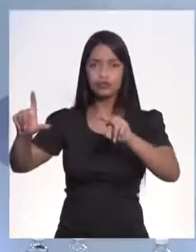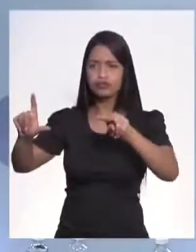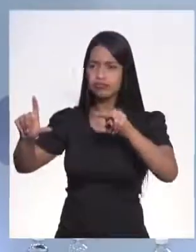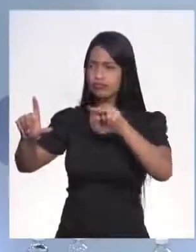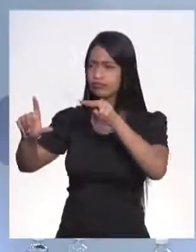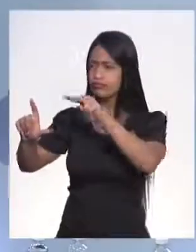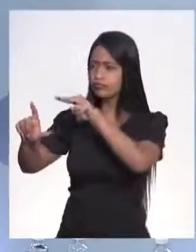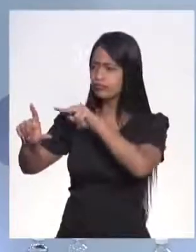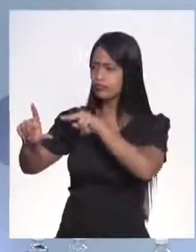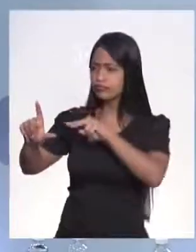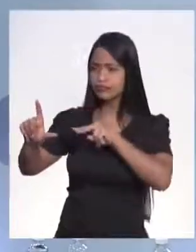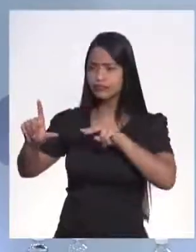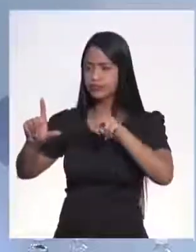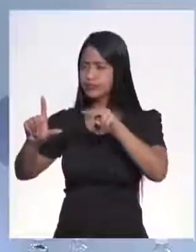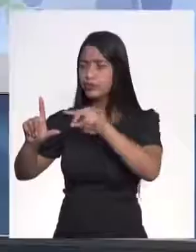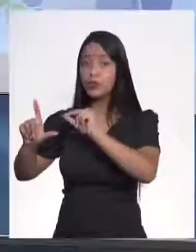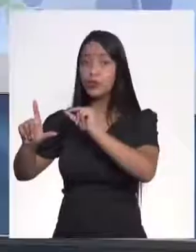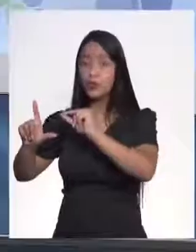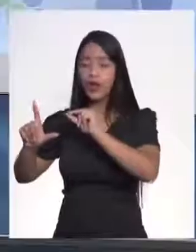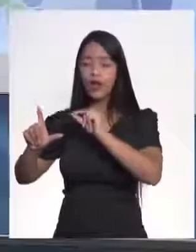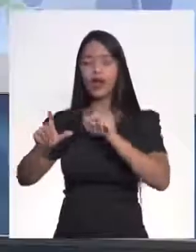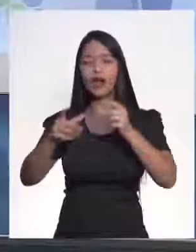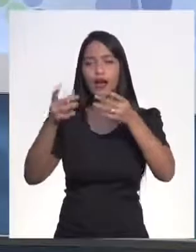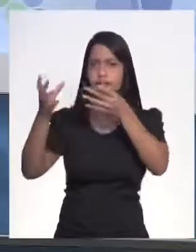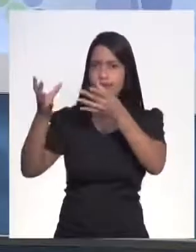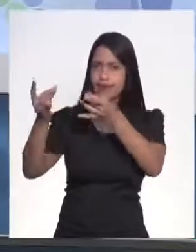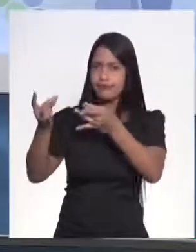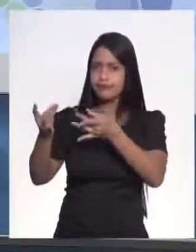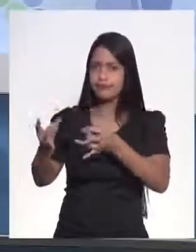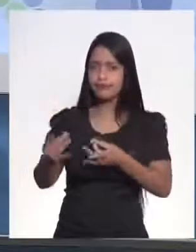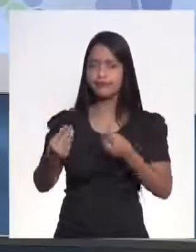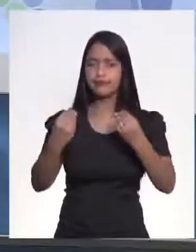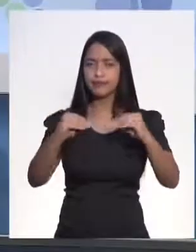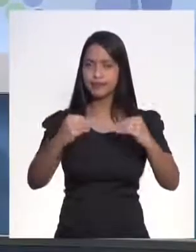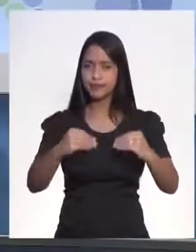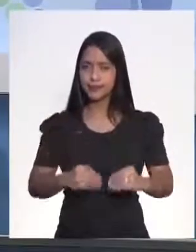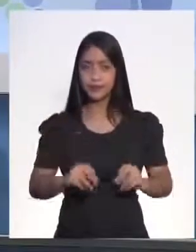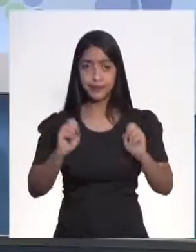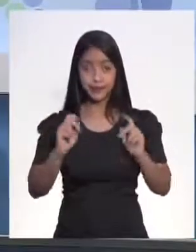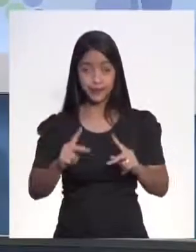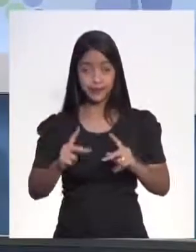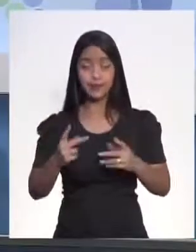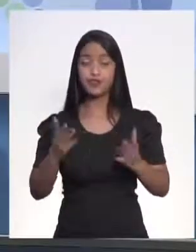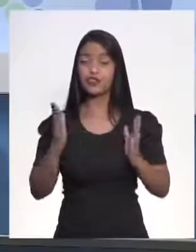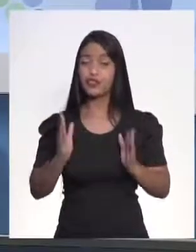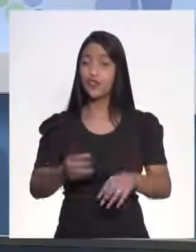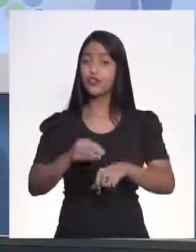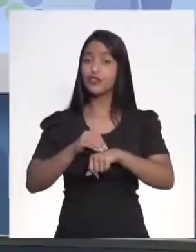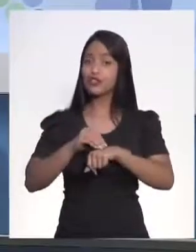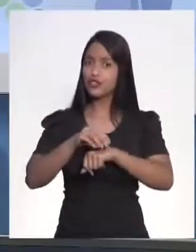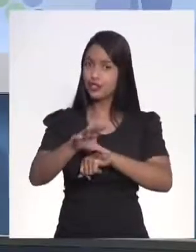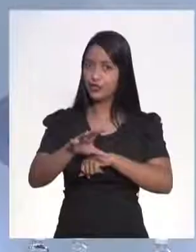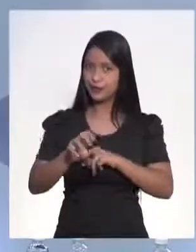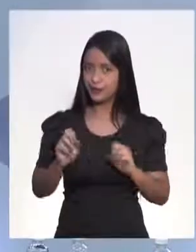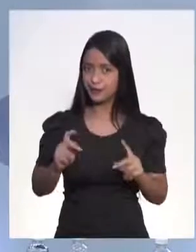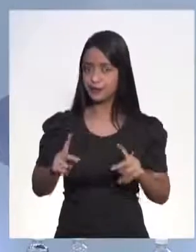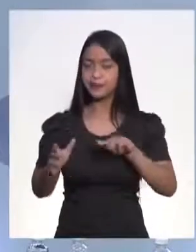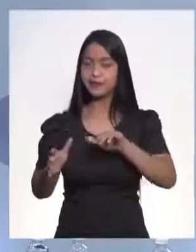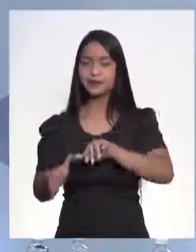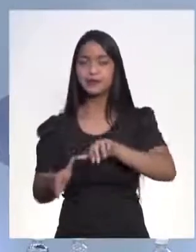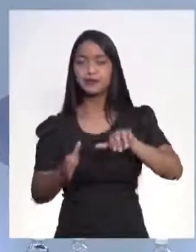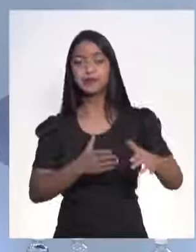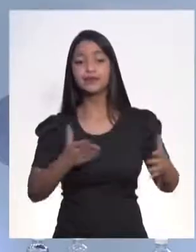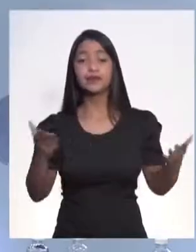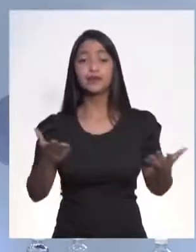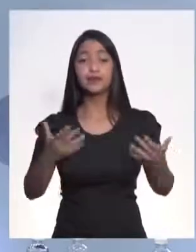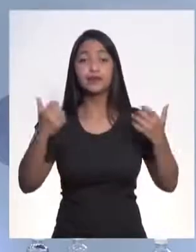tempo a hora do almoço bom já dei aí uma dica pra gente interpretar o poema como um todo mas agora a gente vai